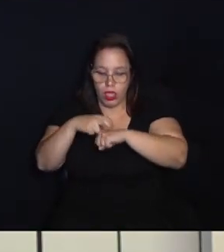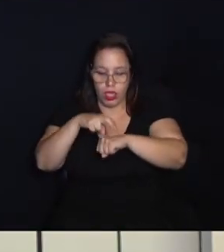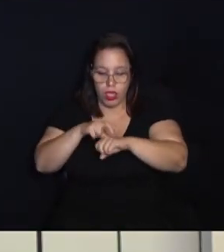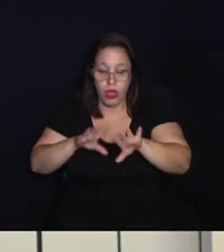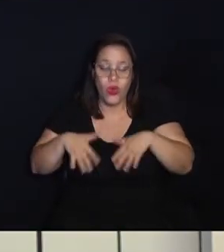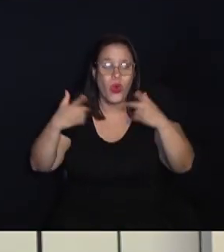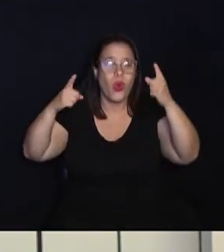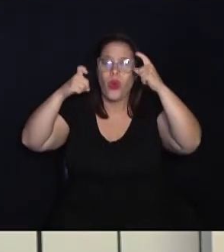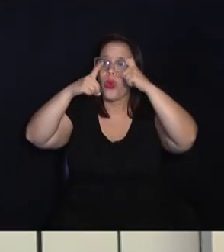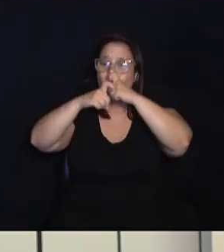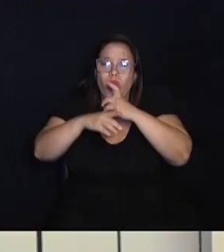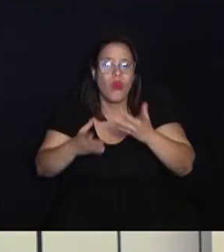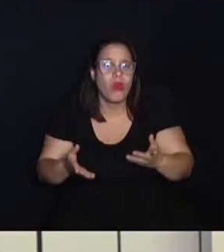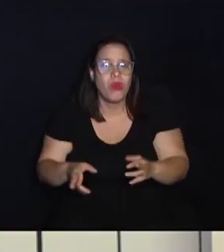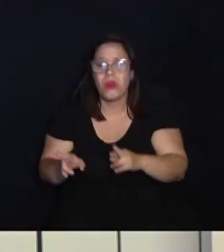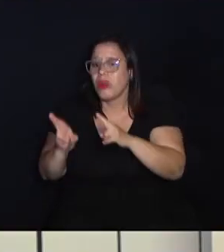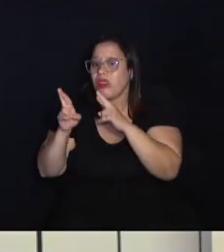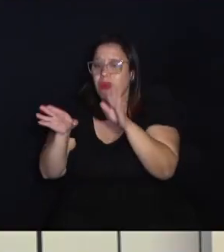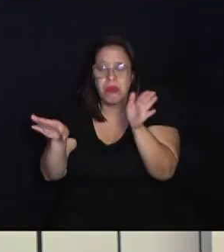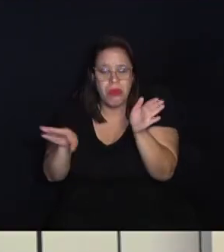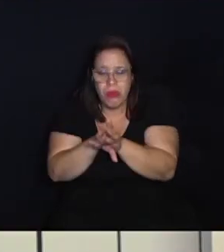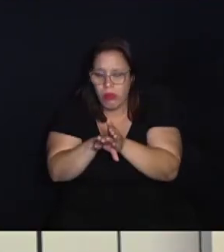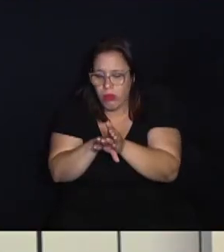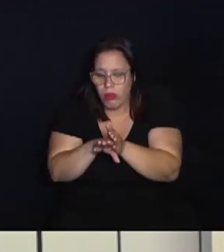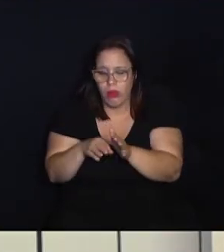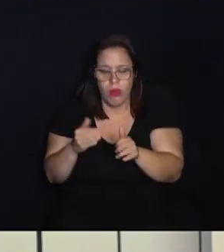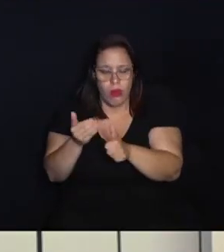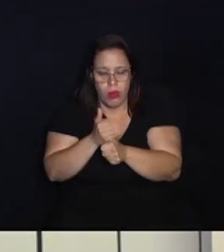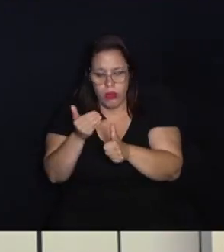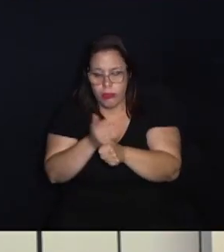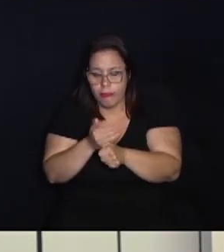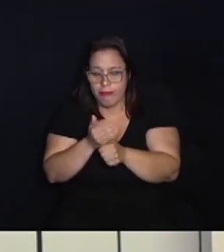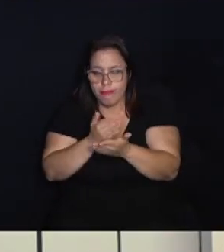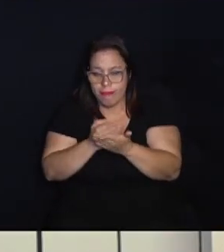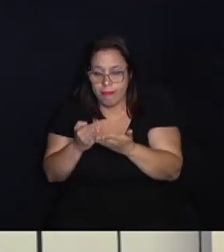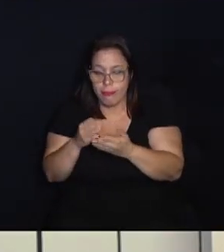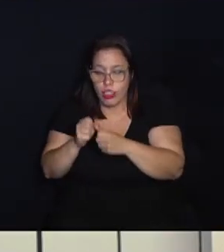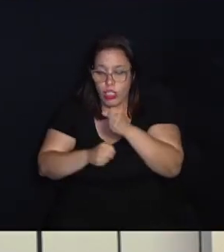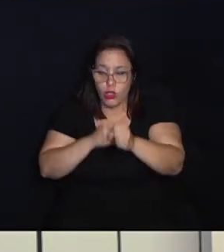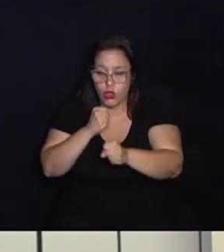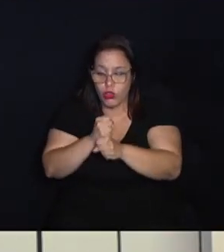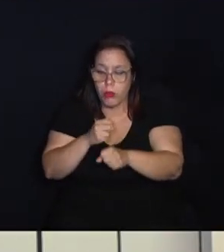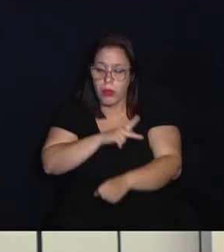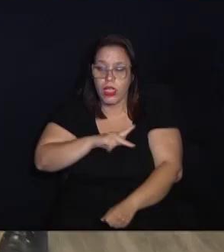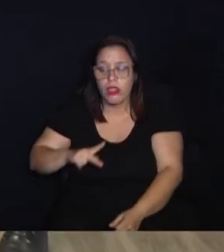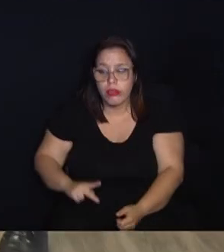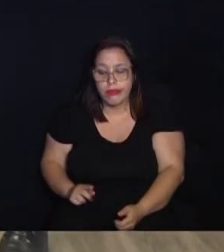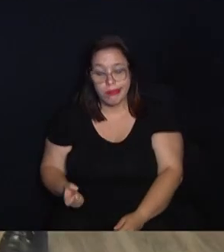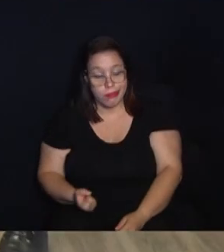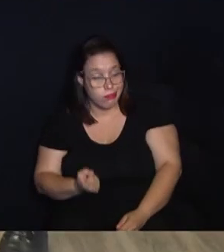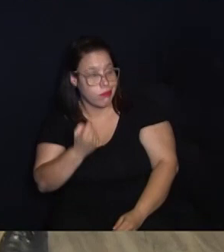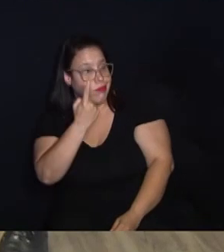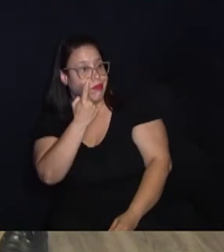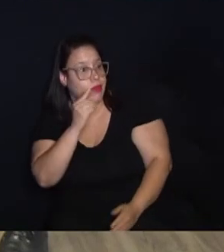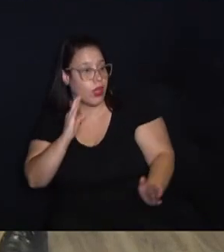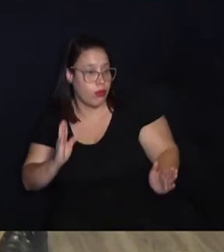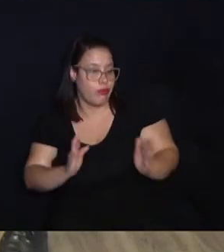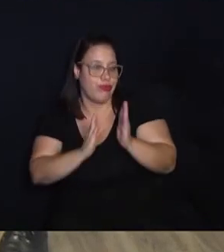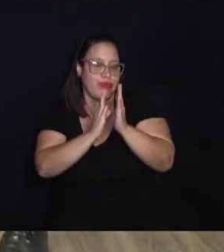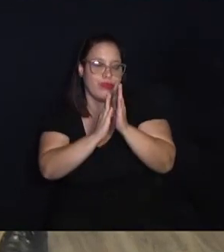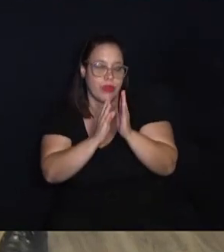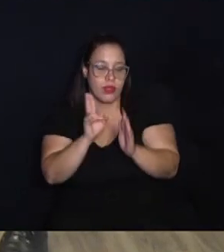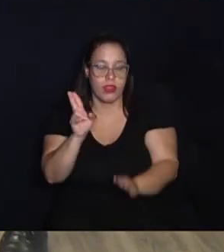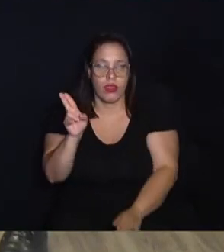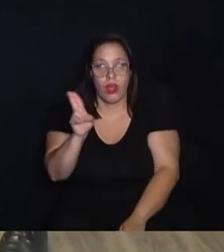os desafios que o senhor espera encontrar neste mandato ou neste início de ano, presidente? Primeiro, o enfrentamento das